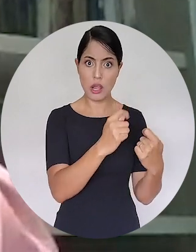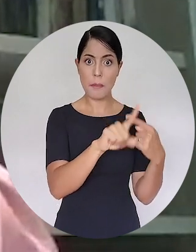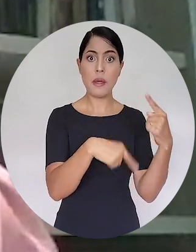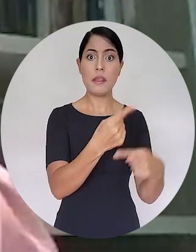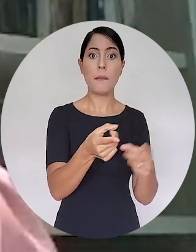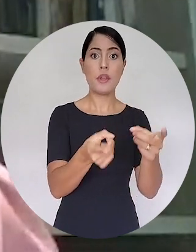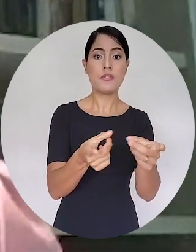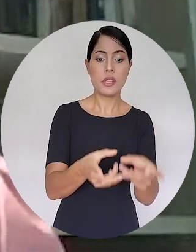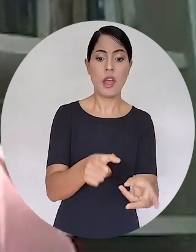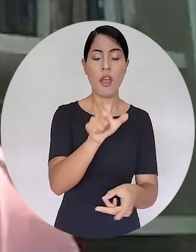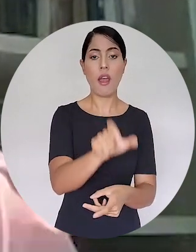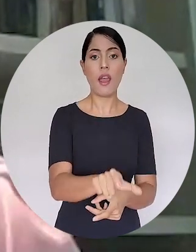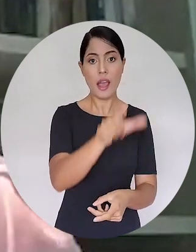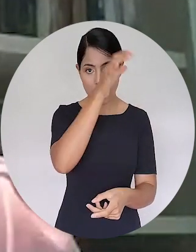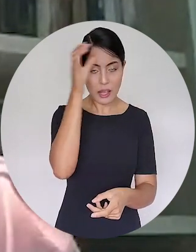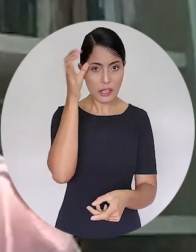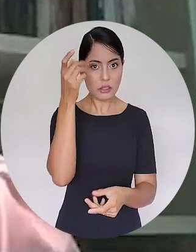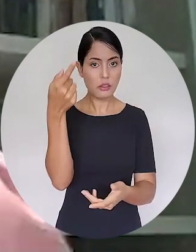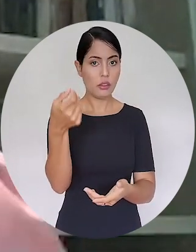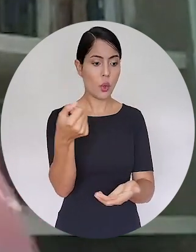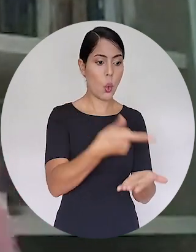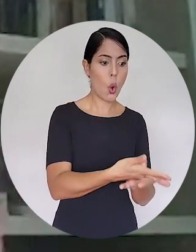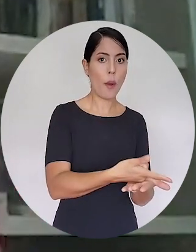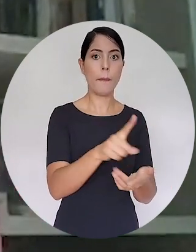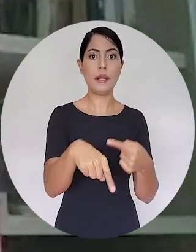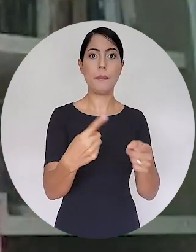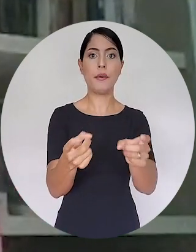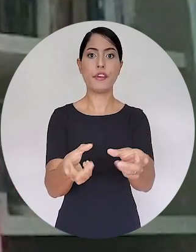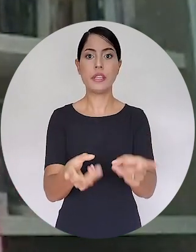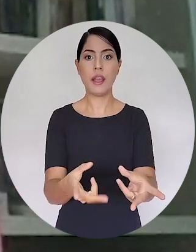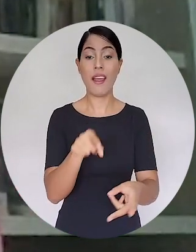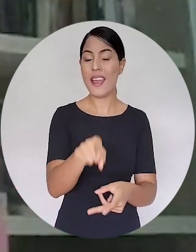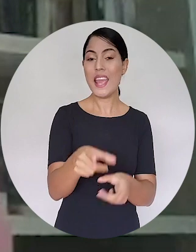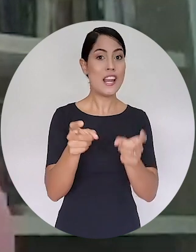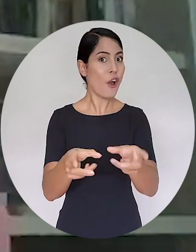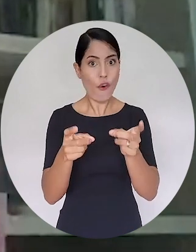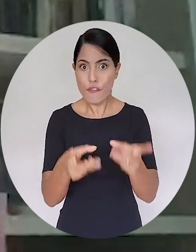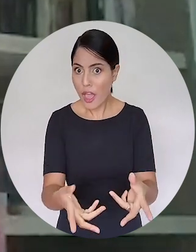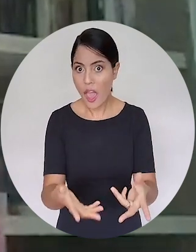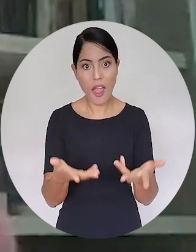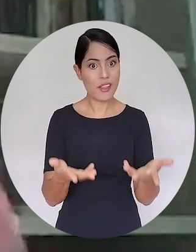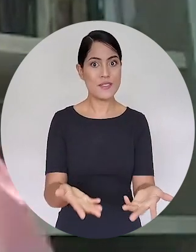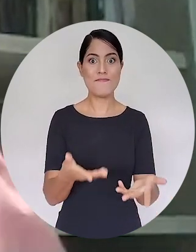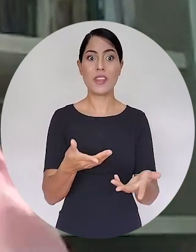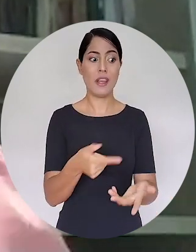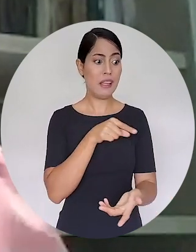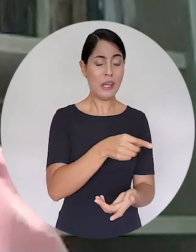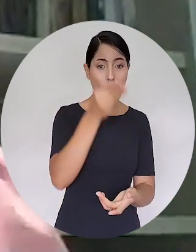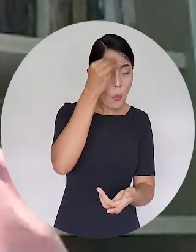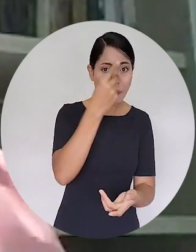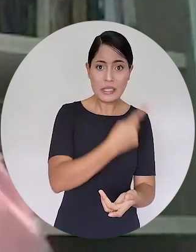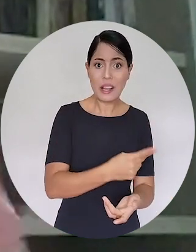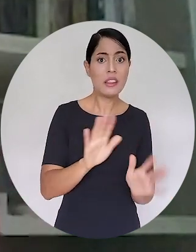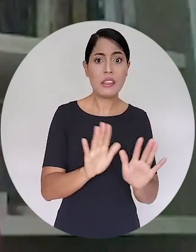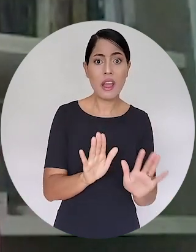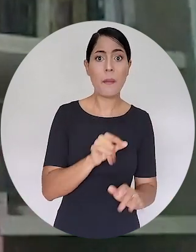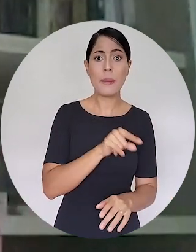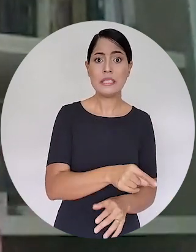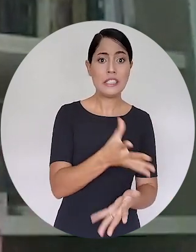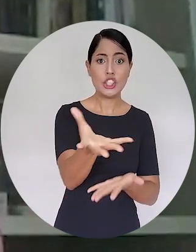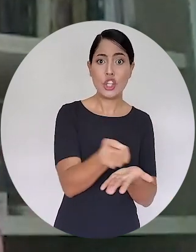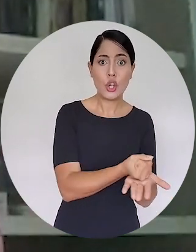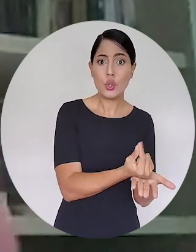para o cliente final. Seu cliente final não está vendendo, você não tem como pagar o seu fornecedor. A culpa não é sua, você também queria estar vendendo, mas o seu fornecedor